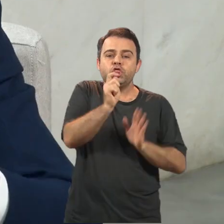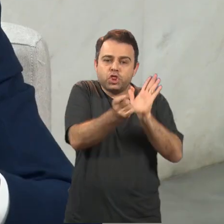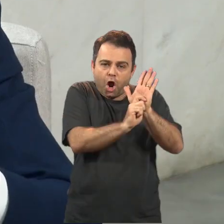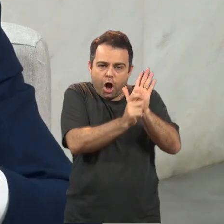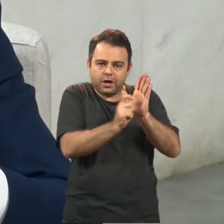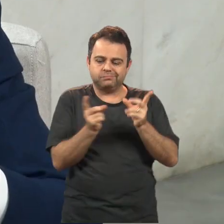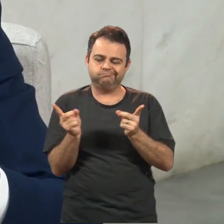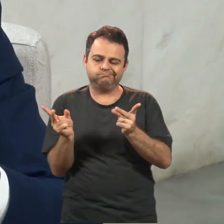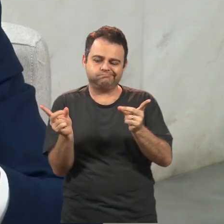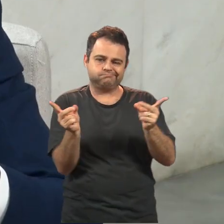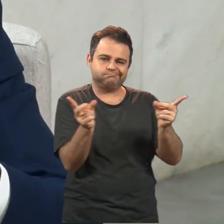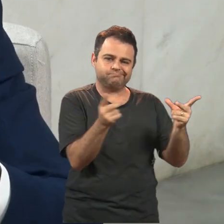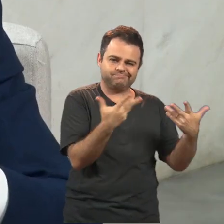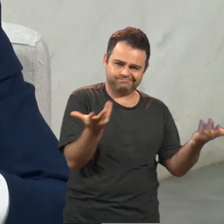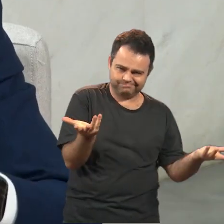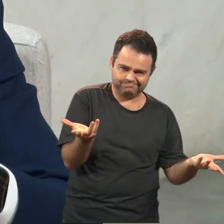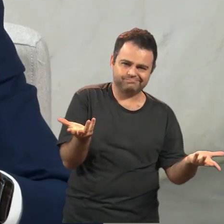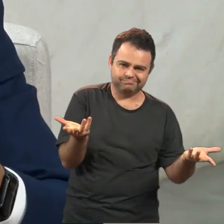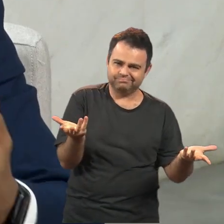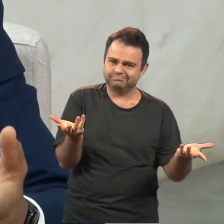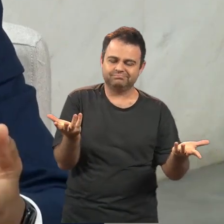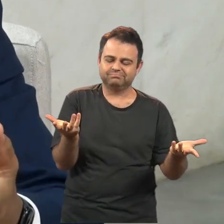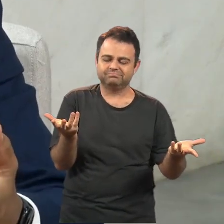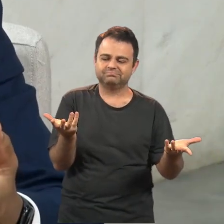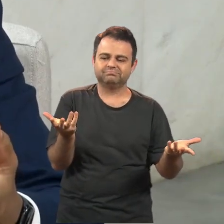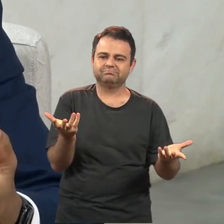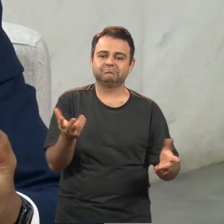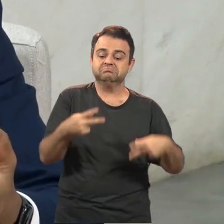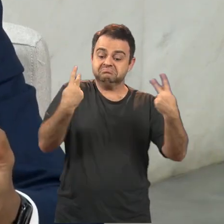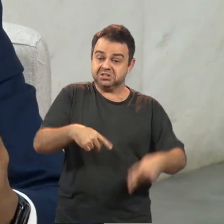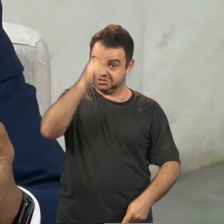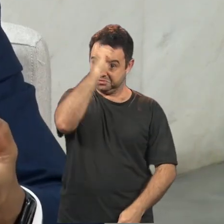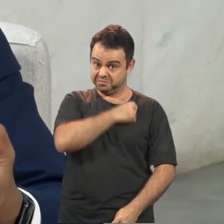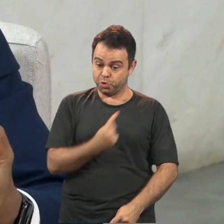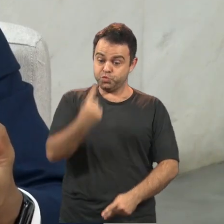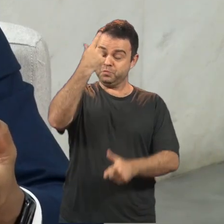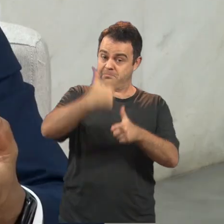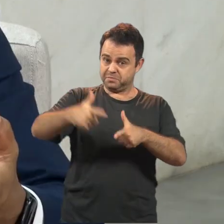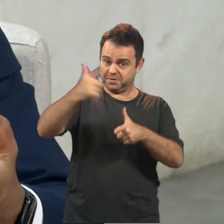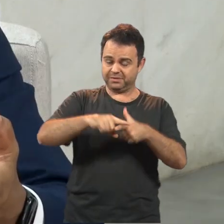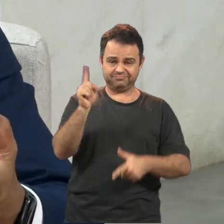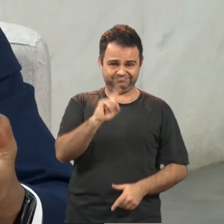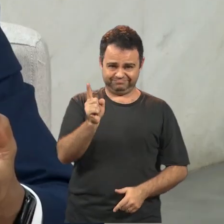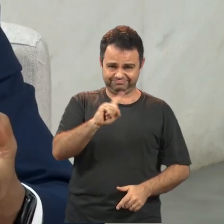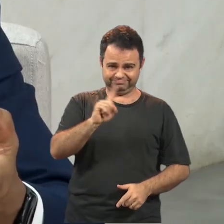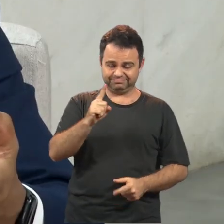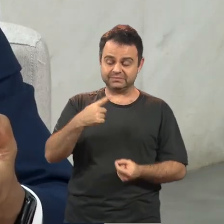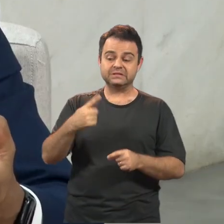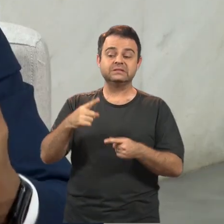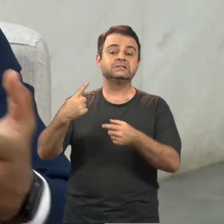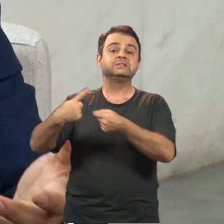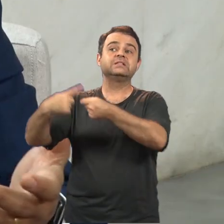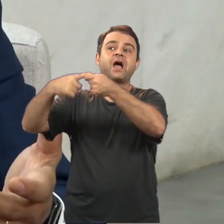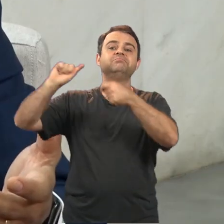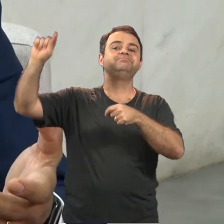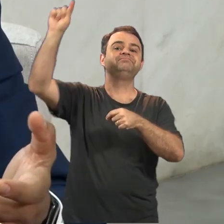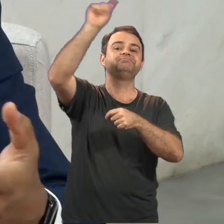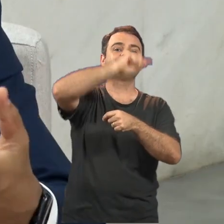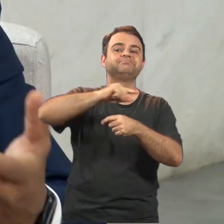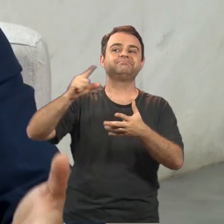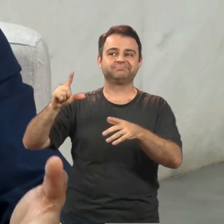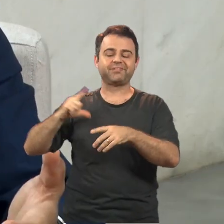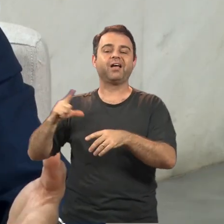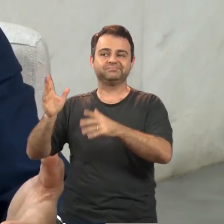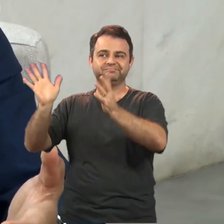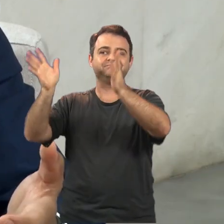de São José do Rio Preto. É um problema das grandes cidades. Rio Preto não fica a par disso. Como você disse, infelizmente, nós vamos ter que